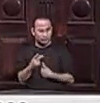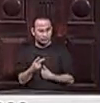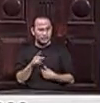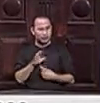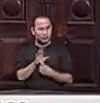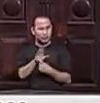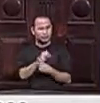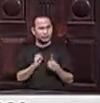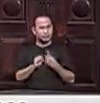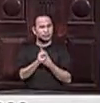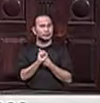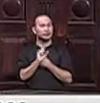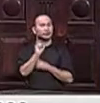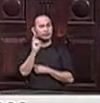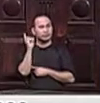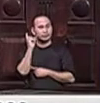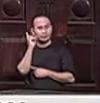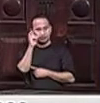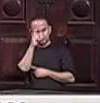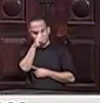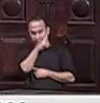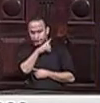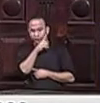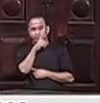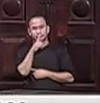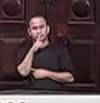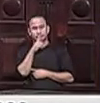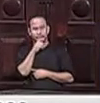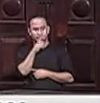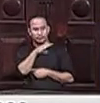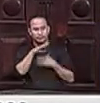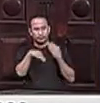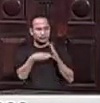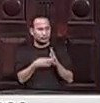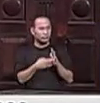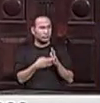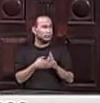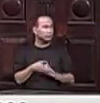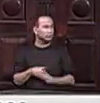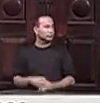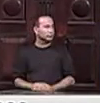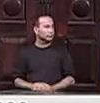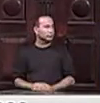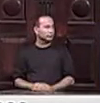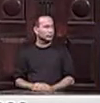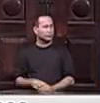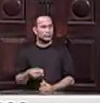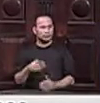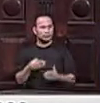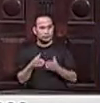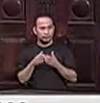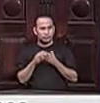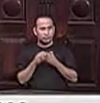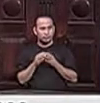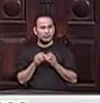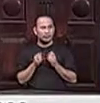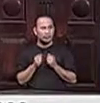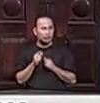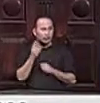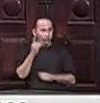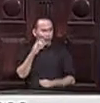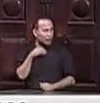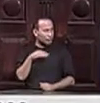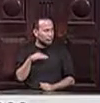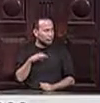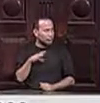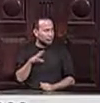à sociedade que o sacrifício é para todos, para botar Vossa o Estado do Rio de Janeiro em ordem. Um breve aparte. Por favor, deputado Carlos Mink.